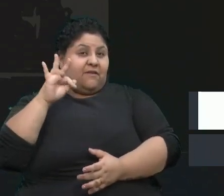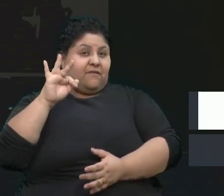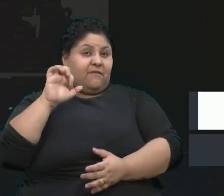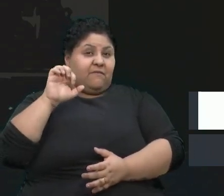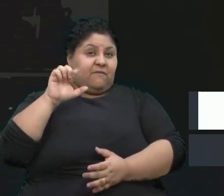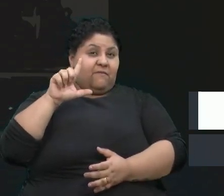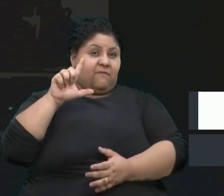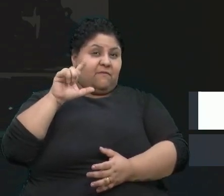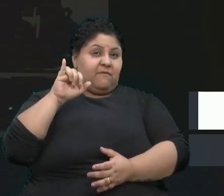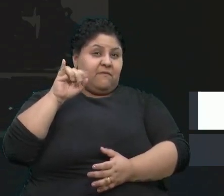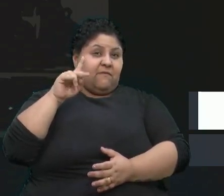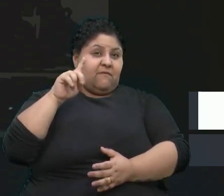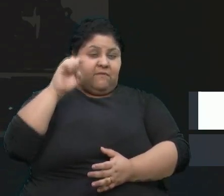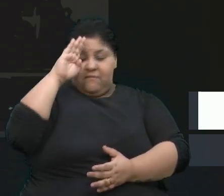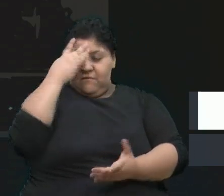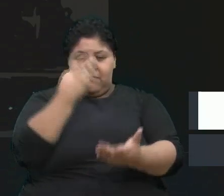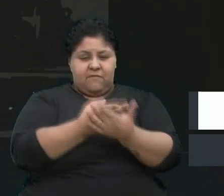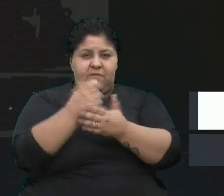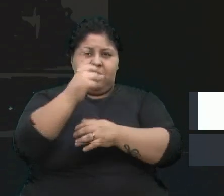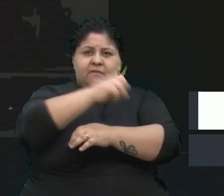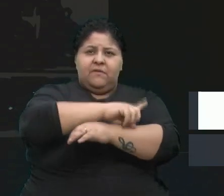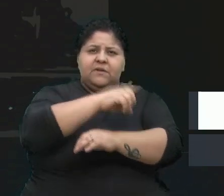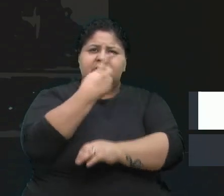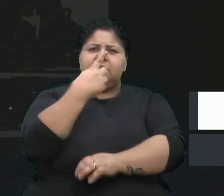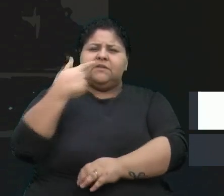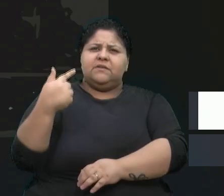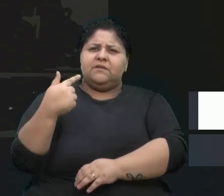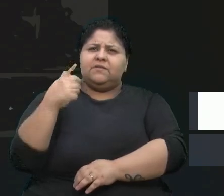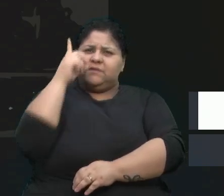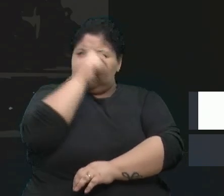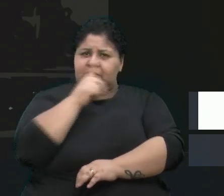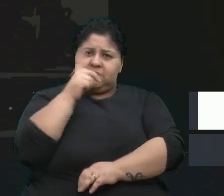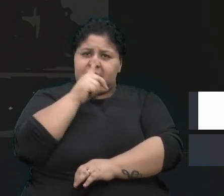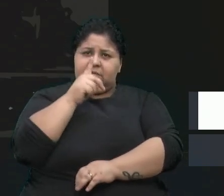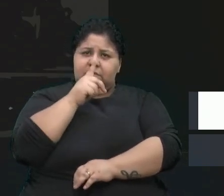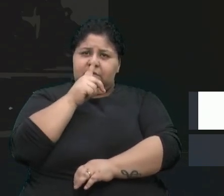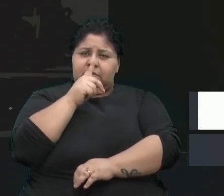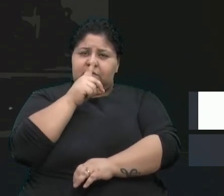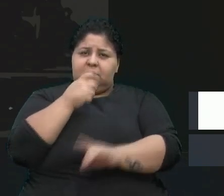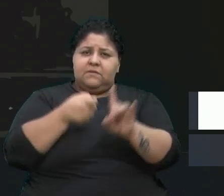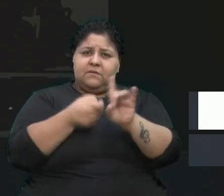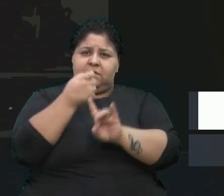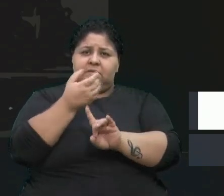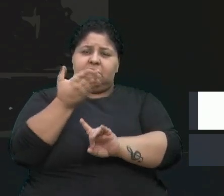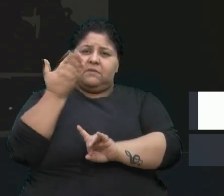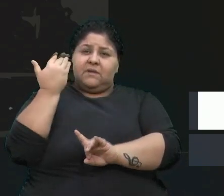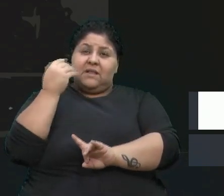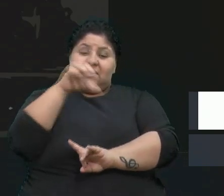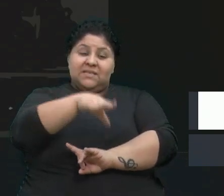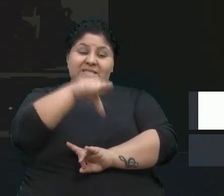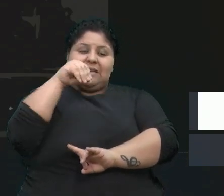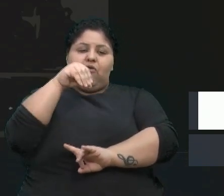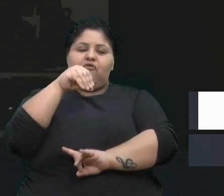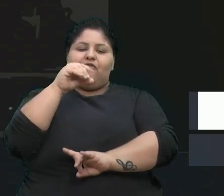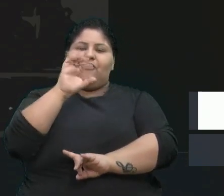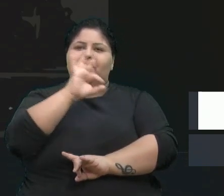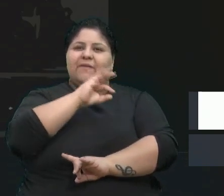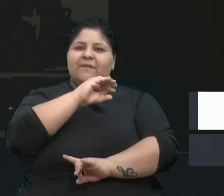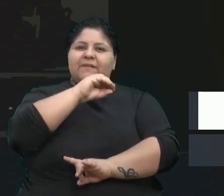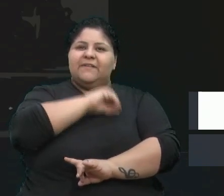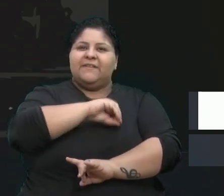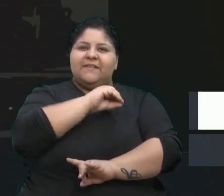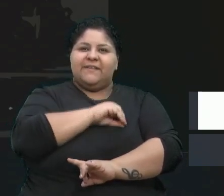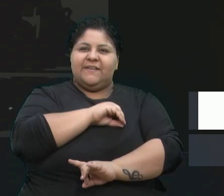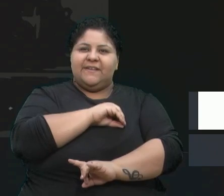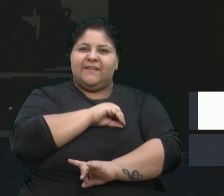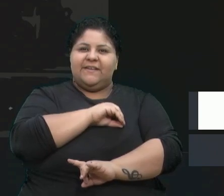no dia 17, no domingo do dia 17 do mês passado, ela salvou minha vida. Eu estava com a pressão,